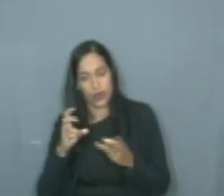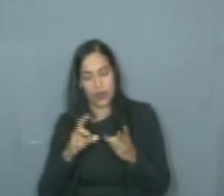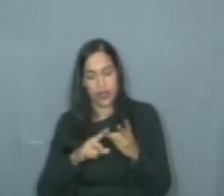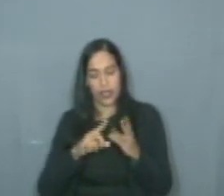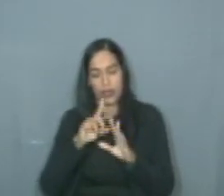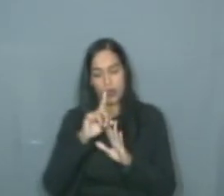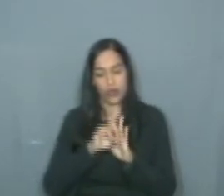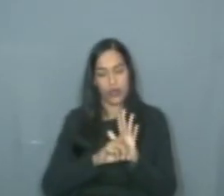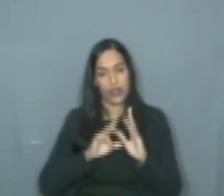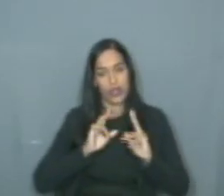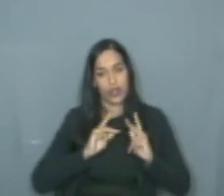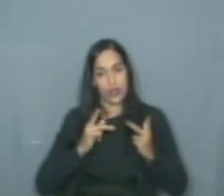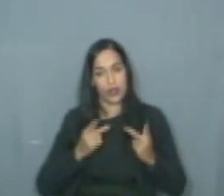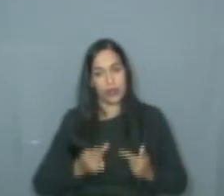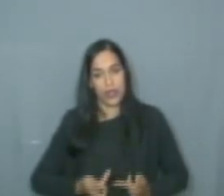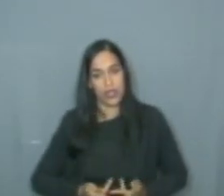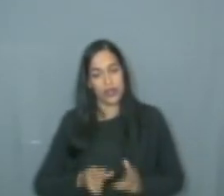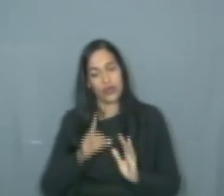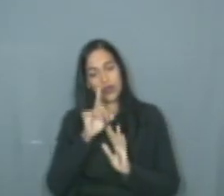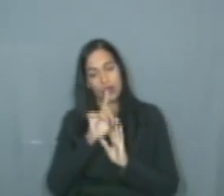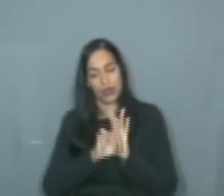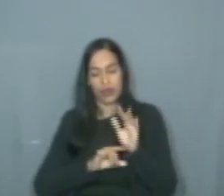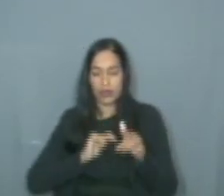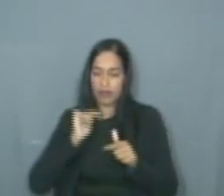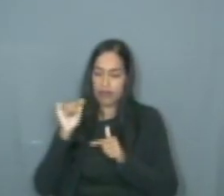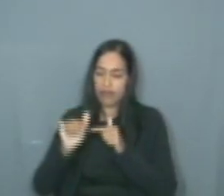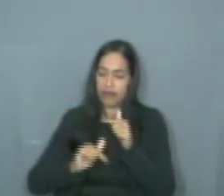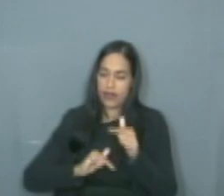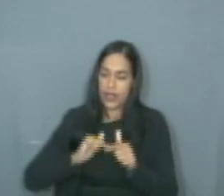direitos humanos, do direito ao trabalhador e,